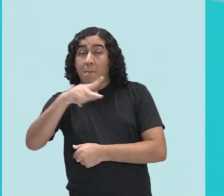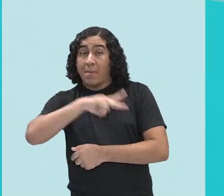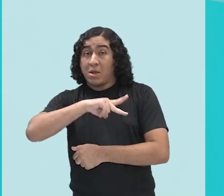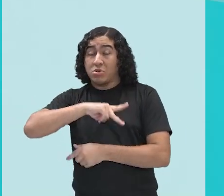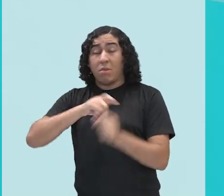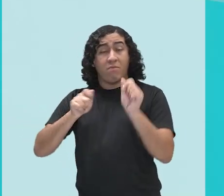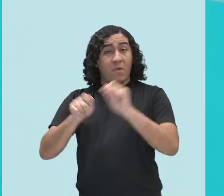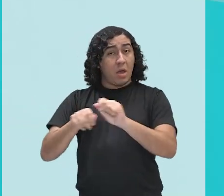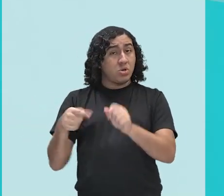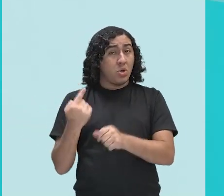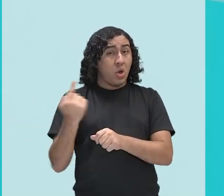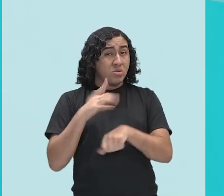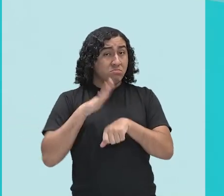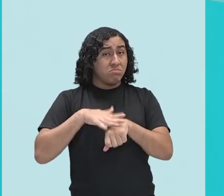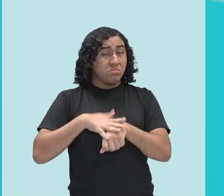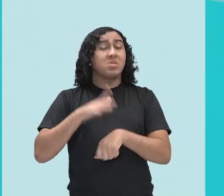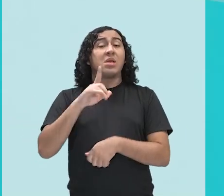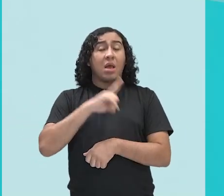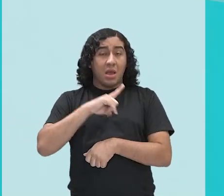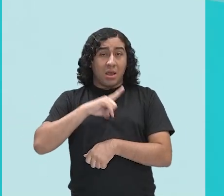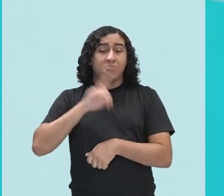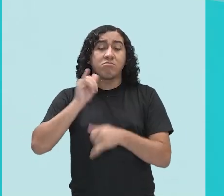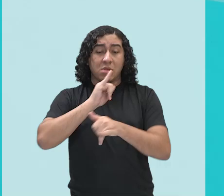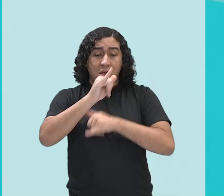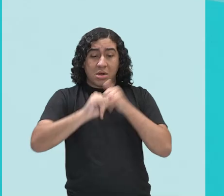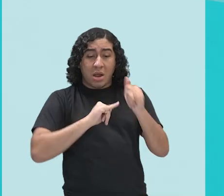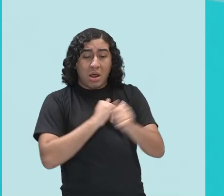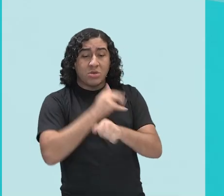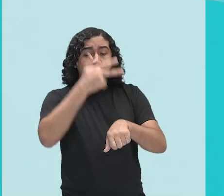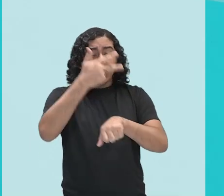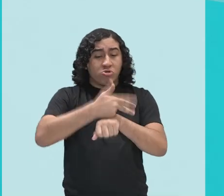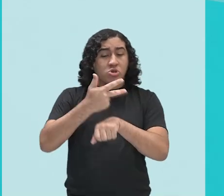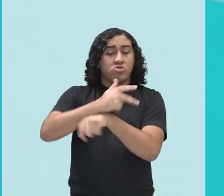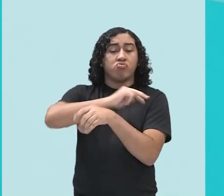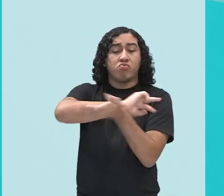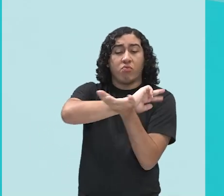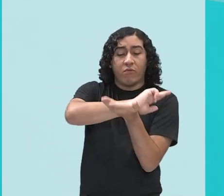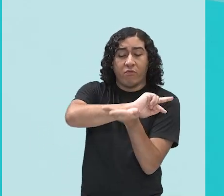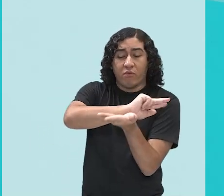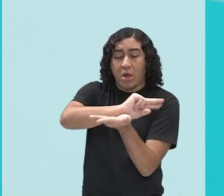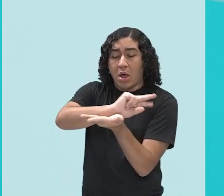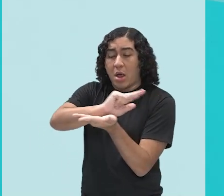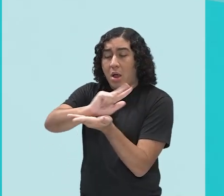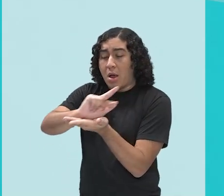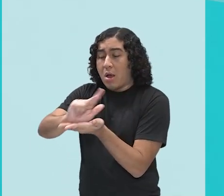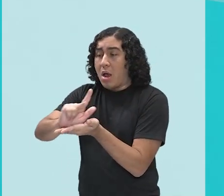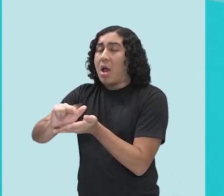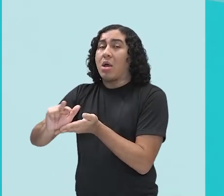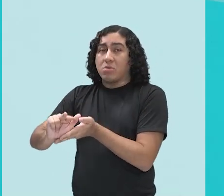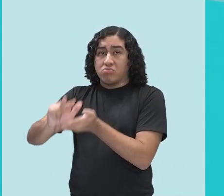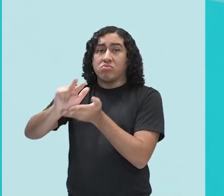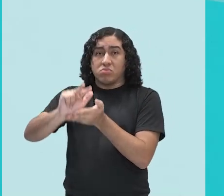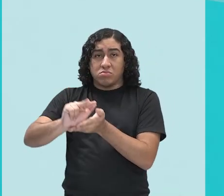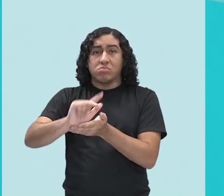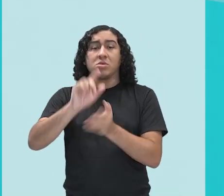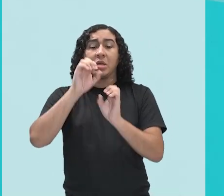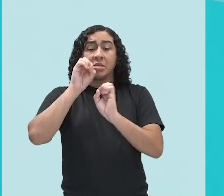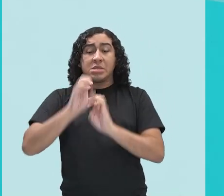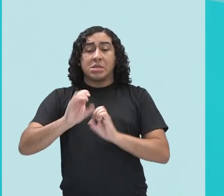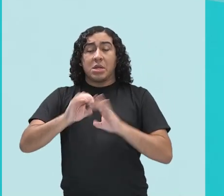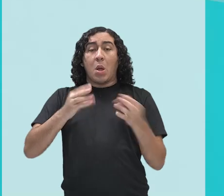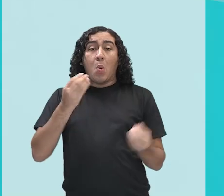Existem hoje na internet várias vários vídeos que